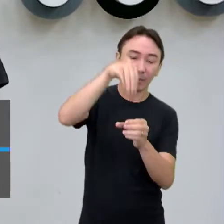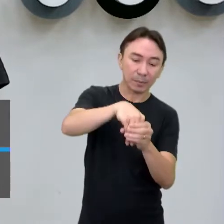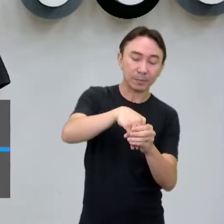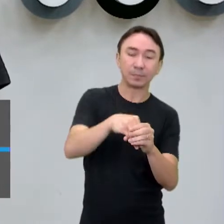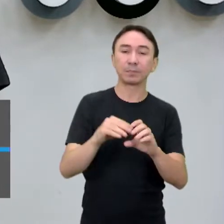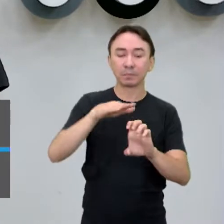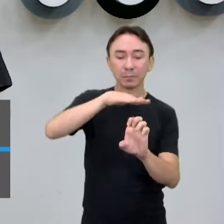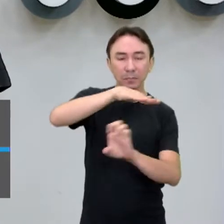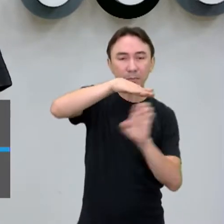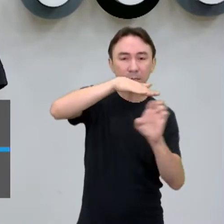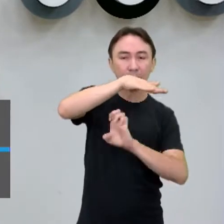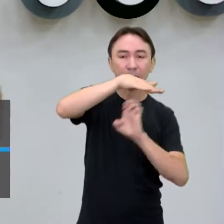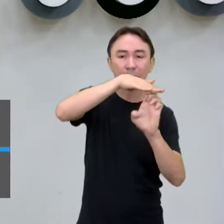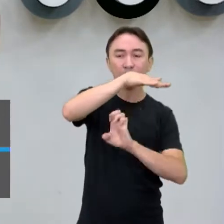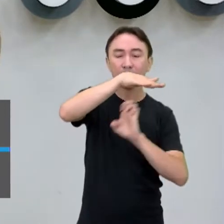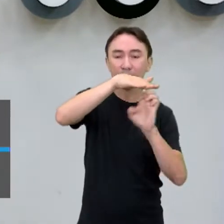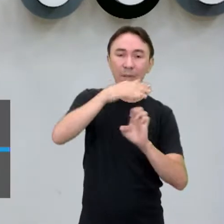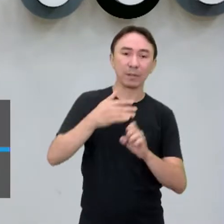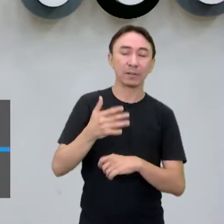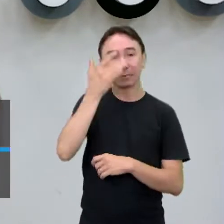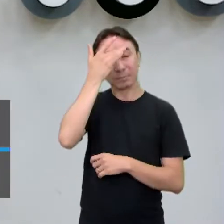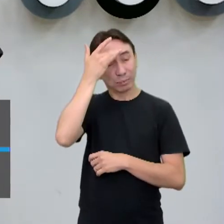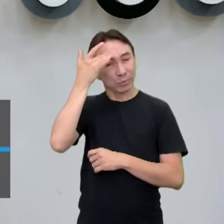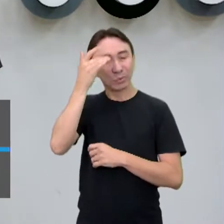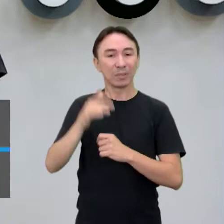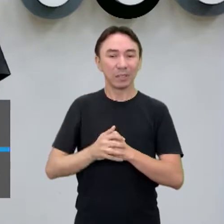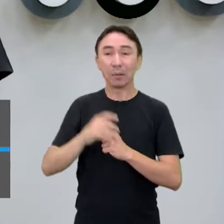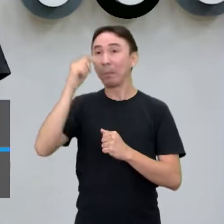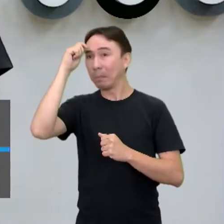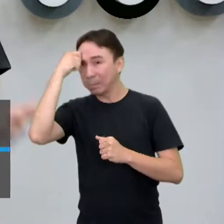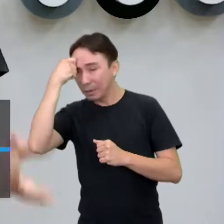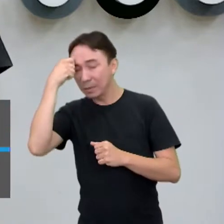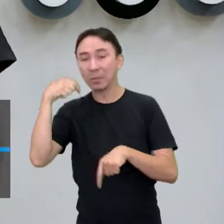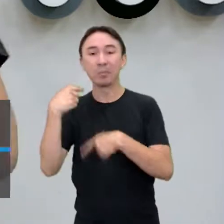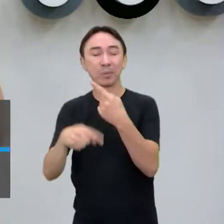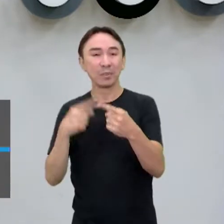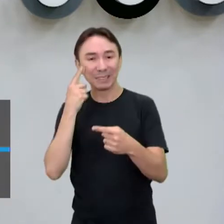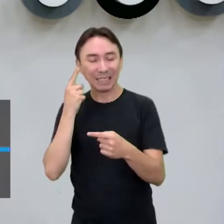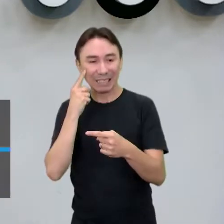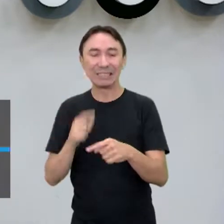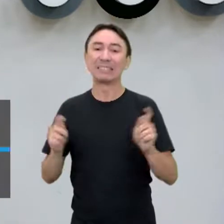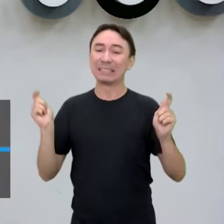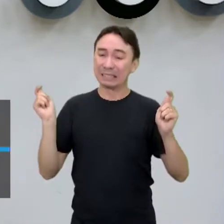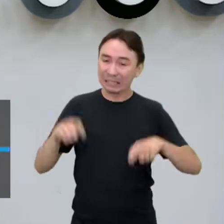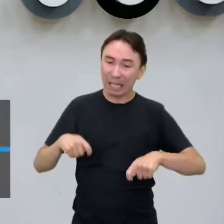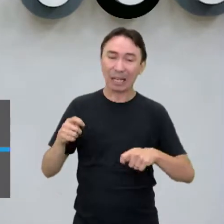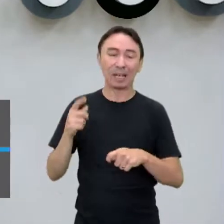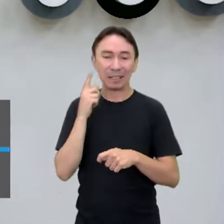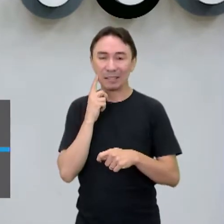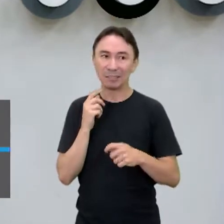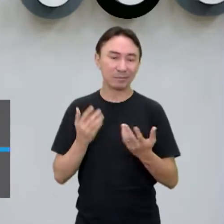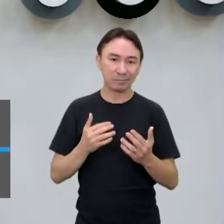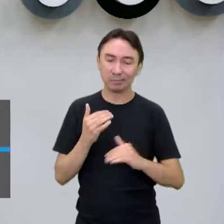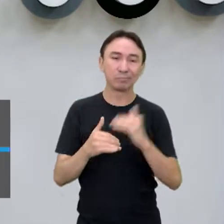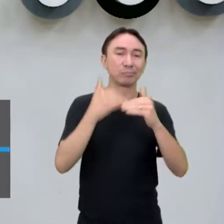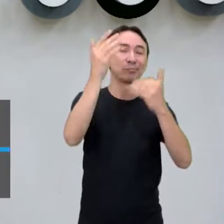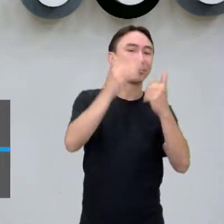exemplo, promovida de cargo como uma outra pessoa, uma mulher é promovida de cargo assim como um homem